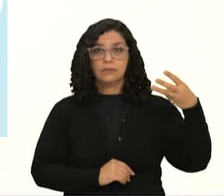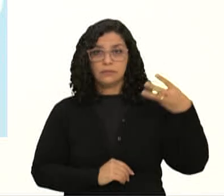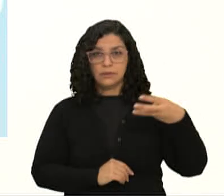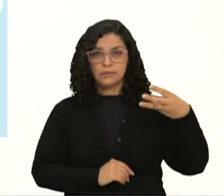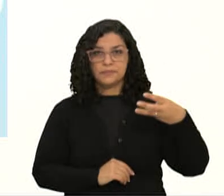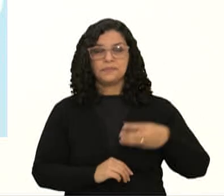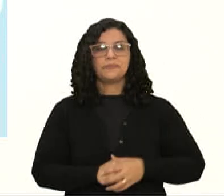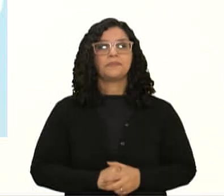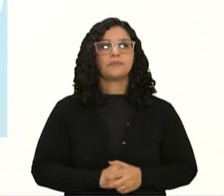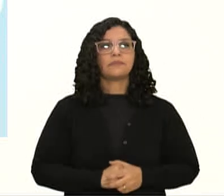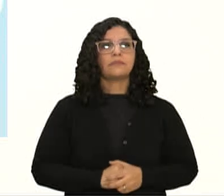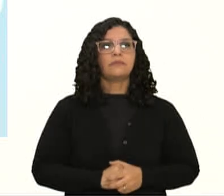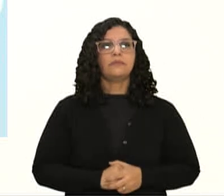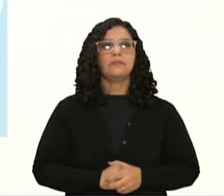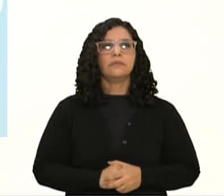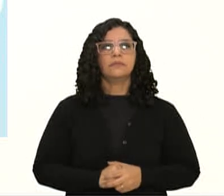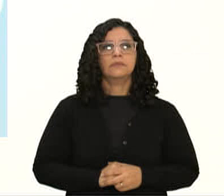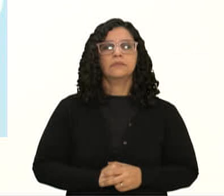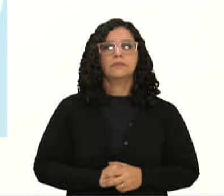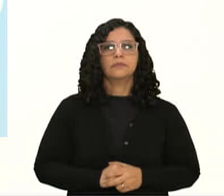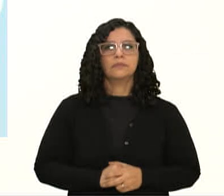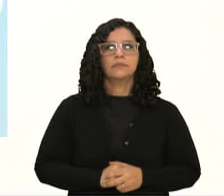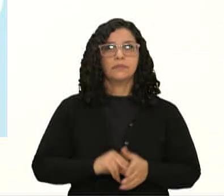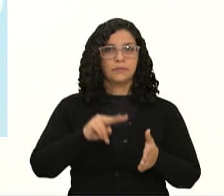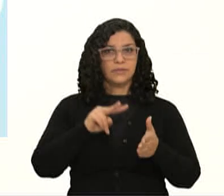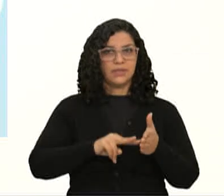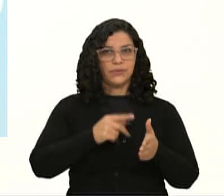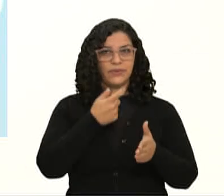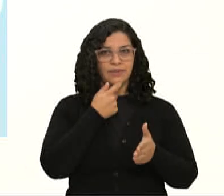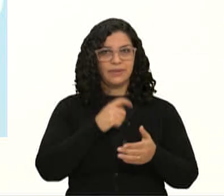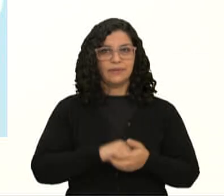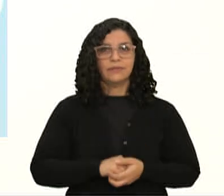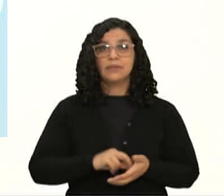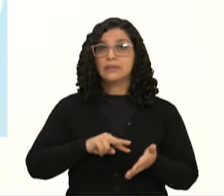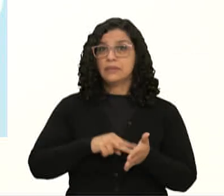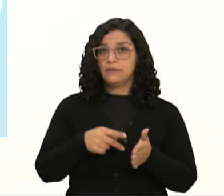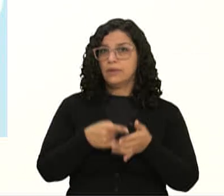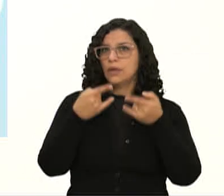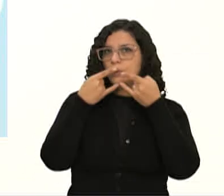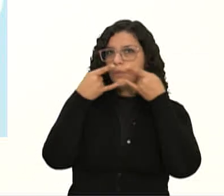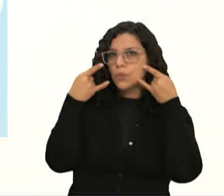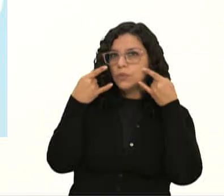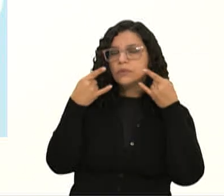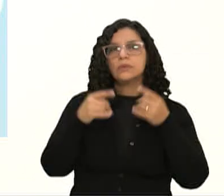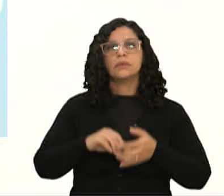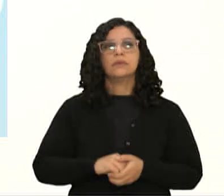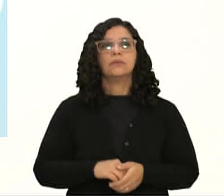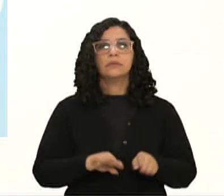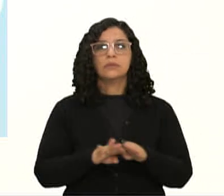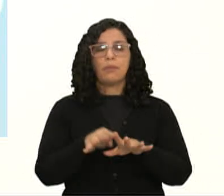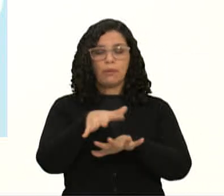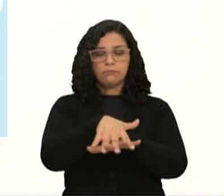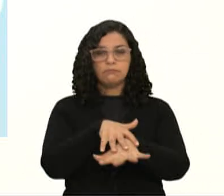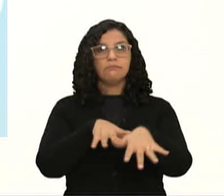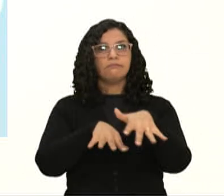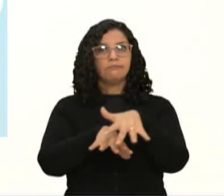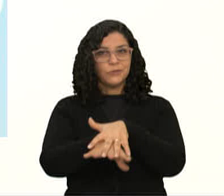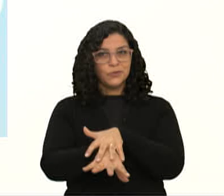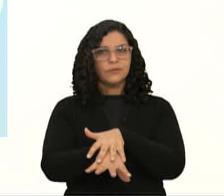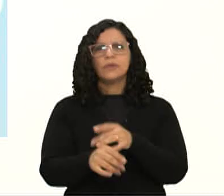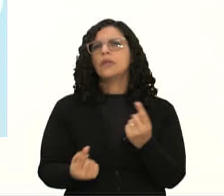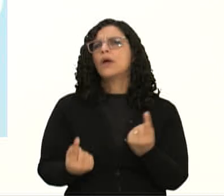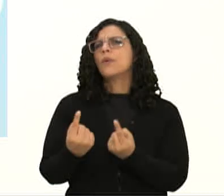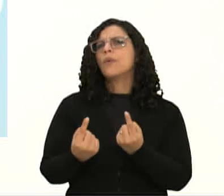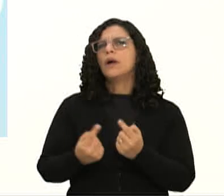Number 3, wear masks and gloves. Então, use máscaras e luvas. Gloves